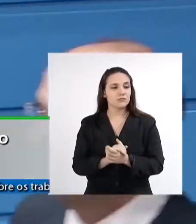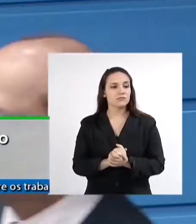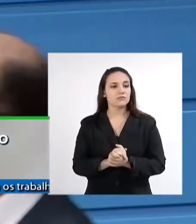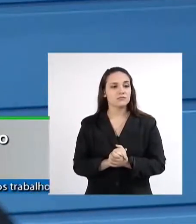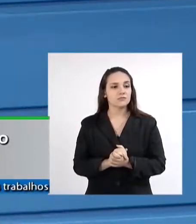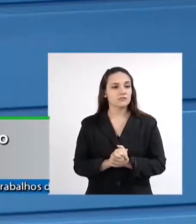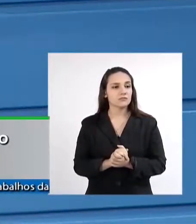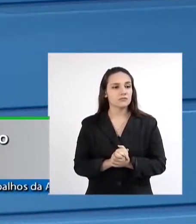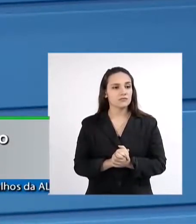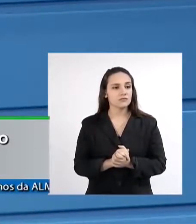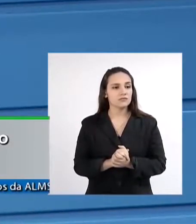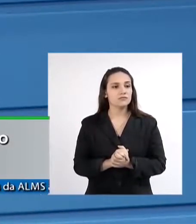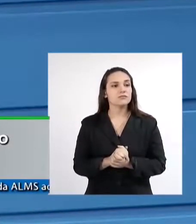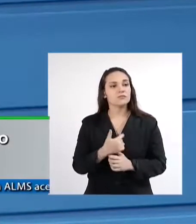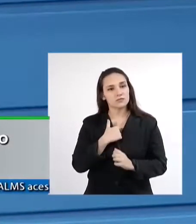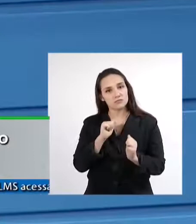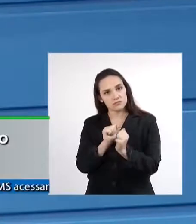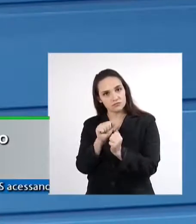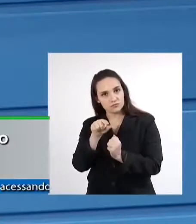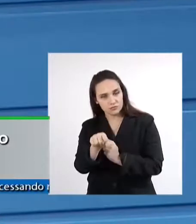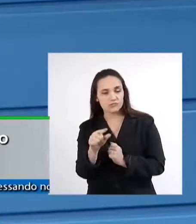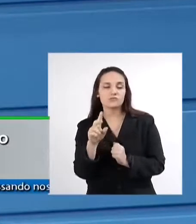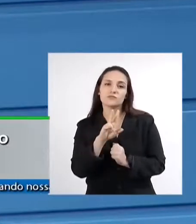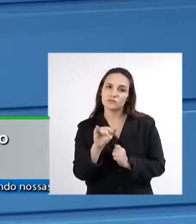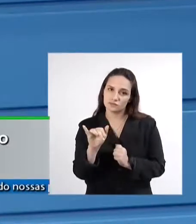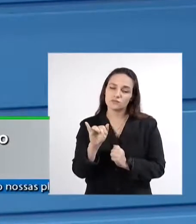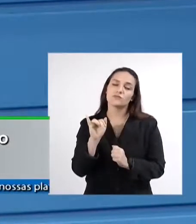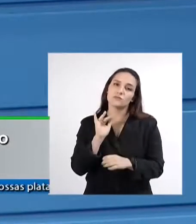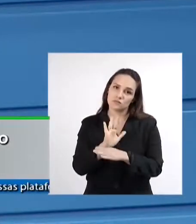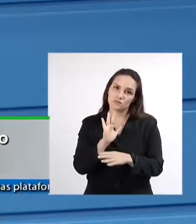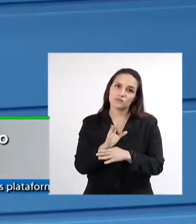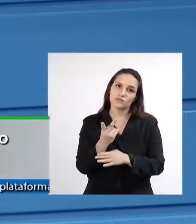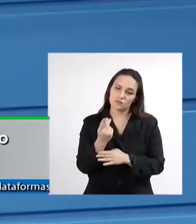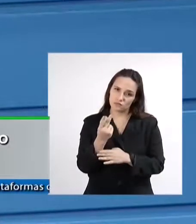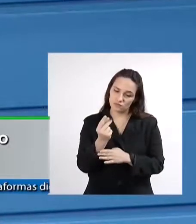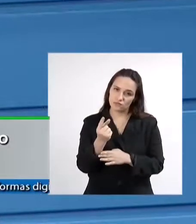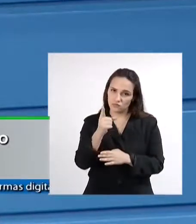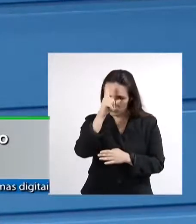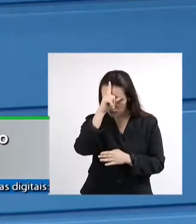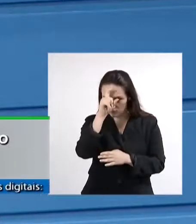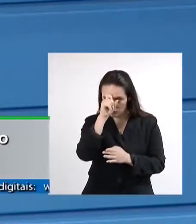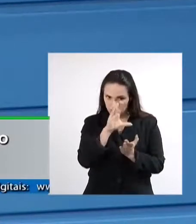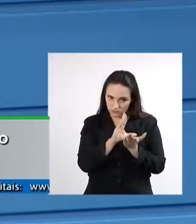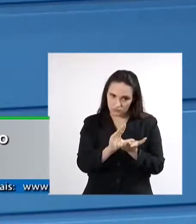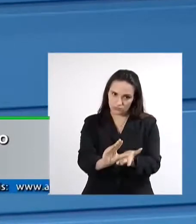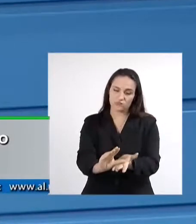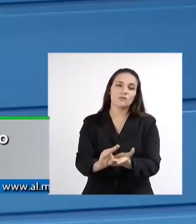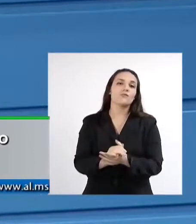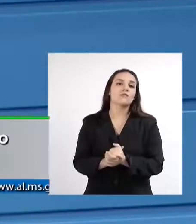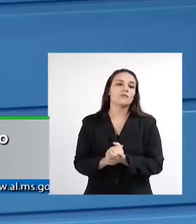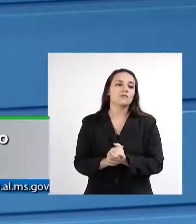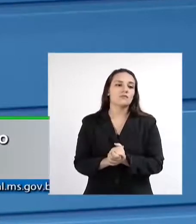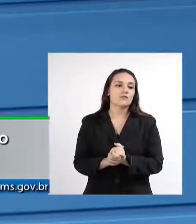conosco. Na verdade, eu me somo a Vossa Excelência e os demais colegas para ajudarmos